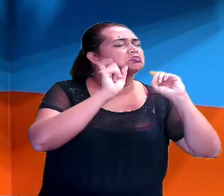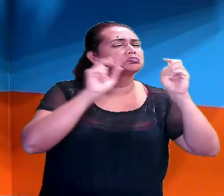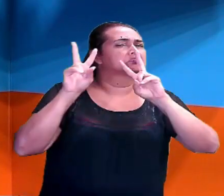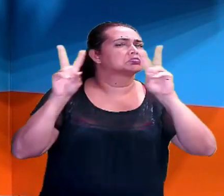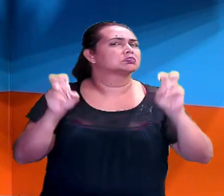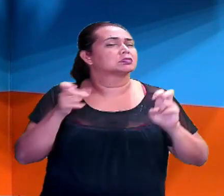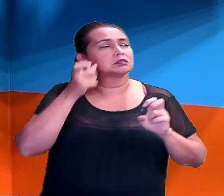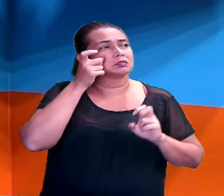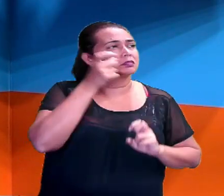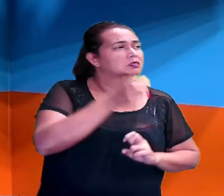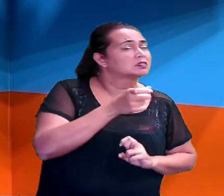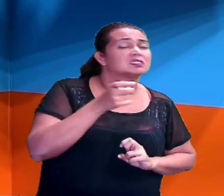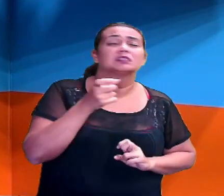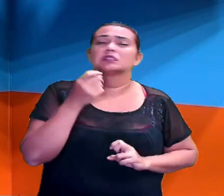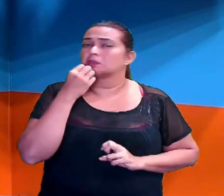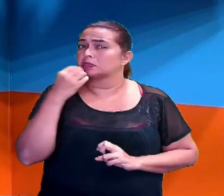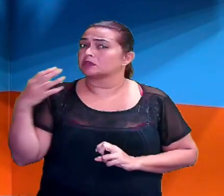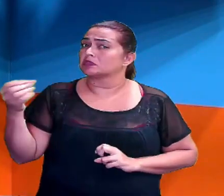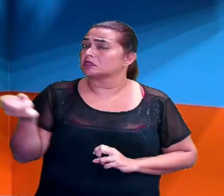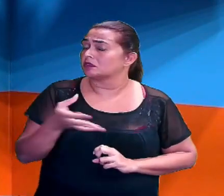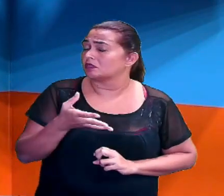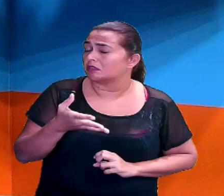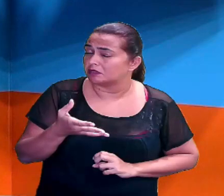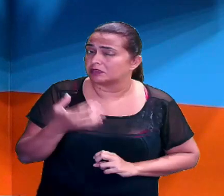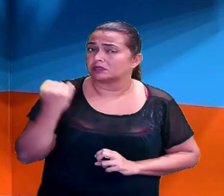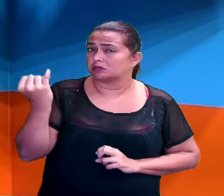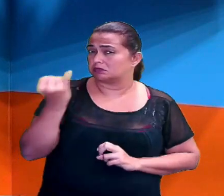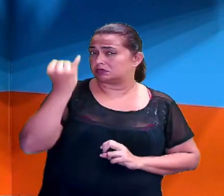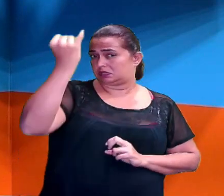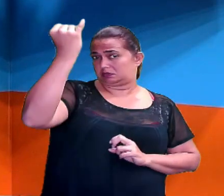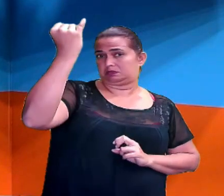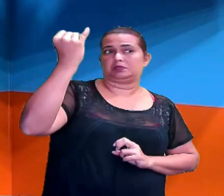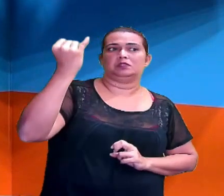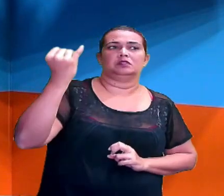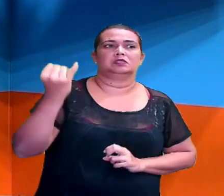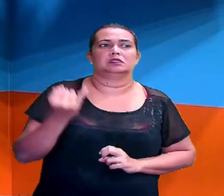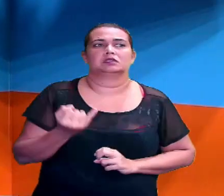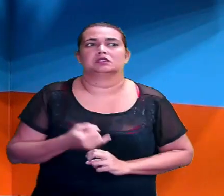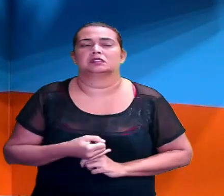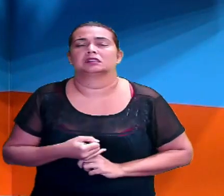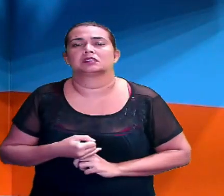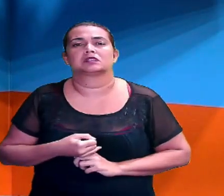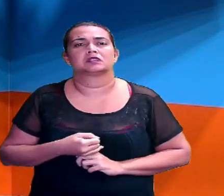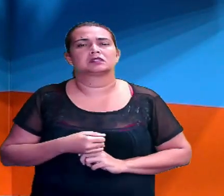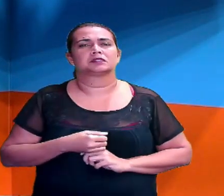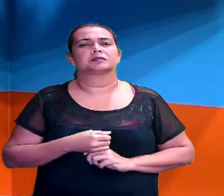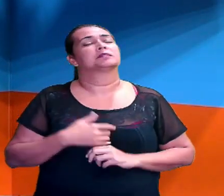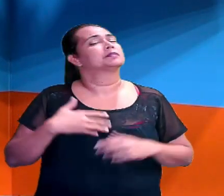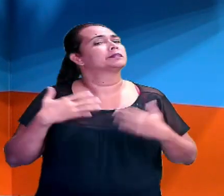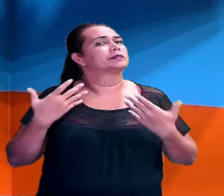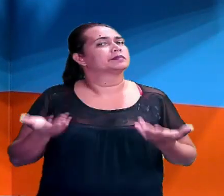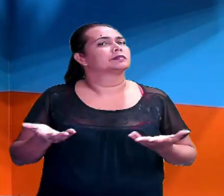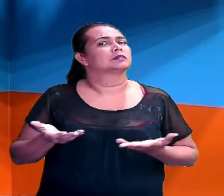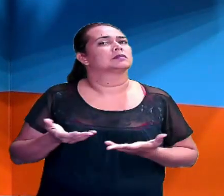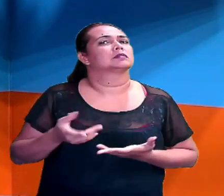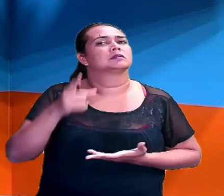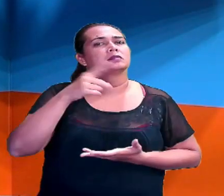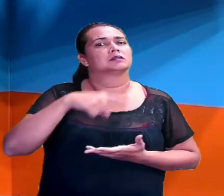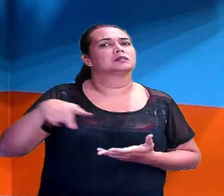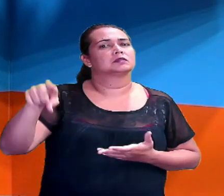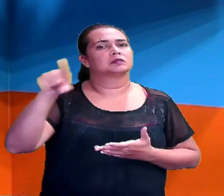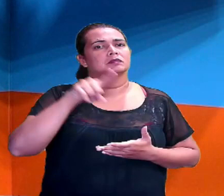tão interessante e tão atual, né? Tão importante para nos dias de hoje. Então, faça